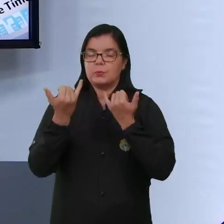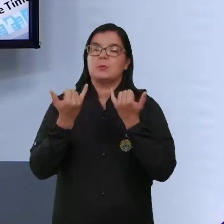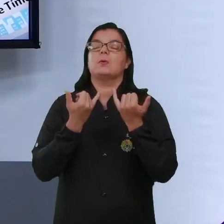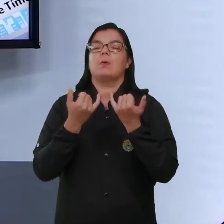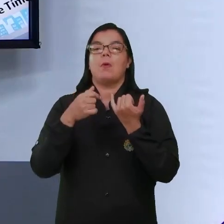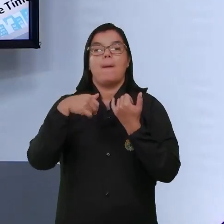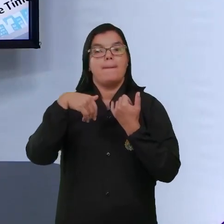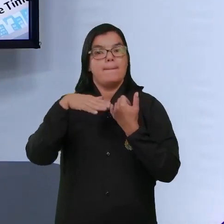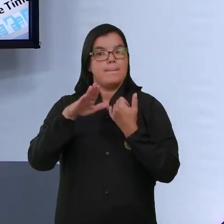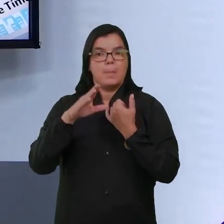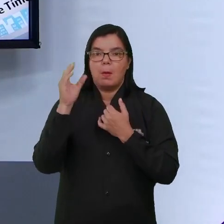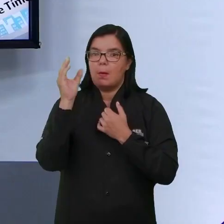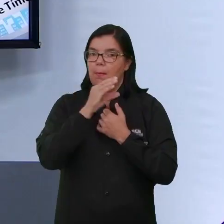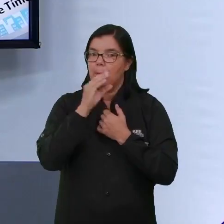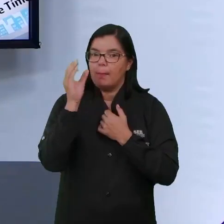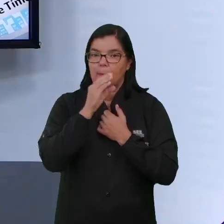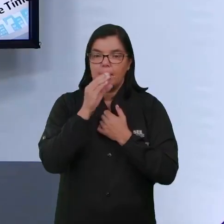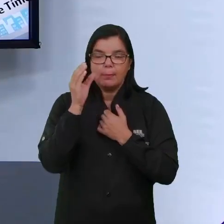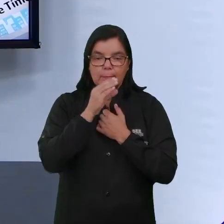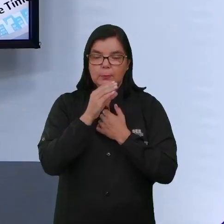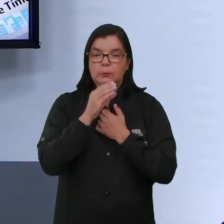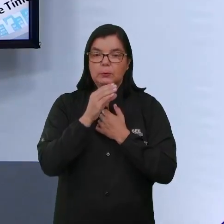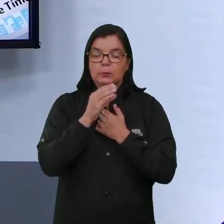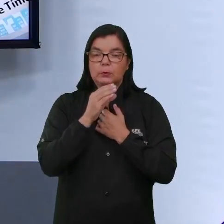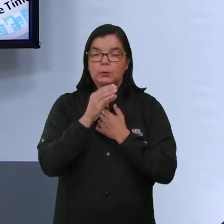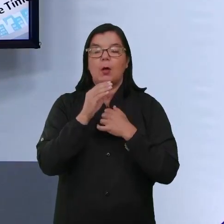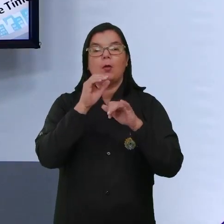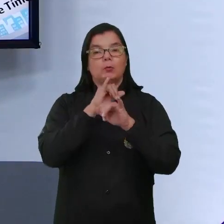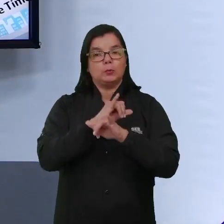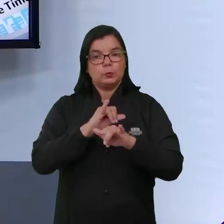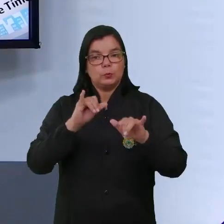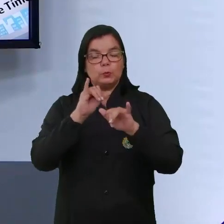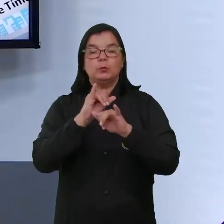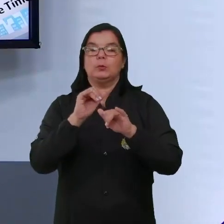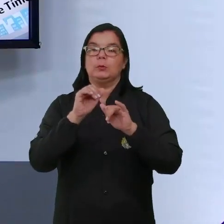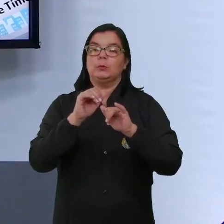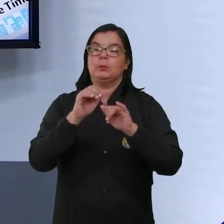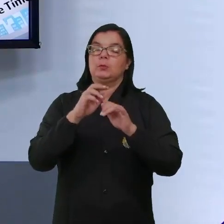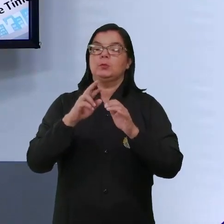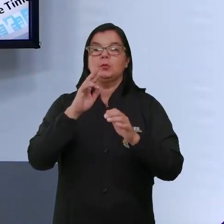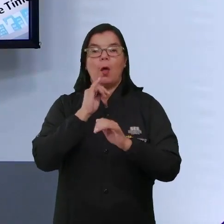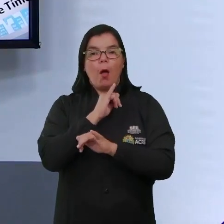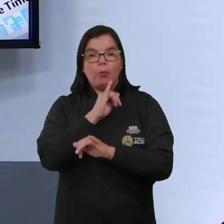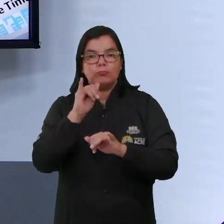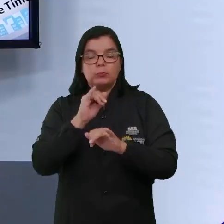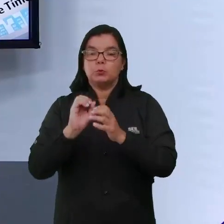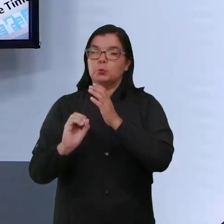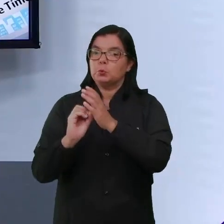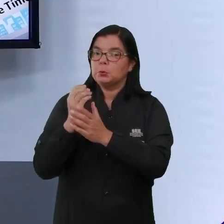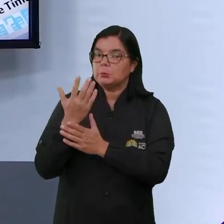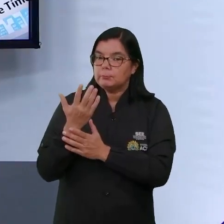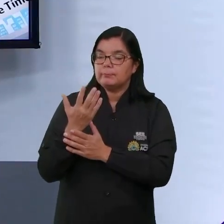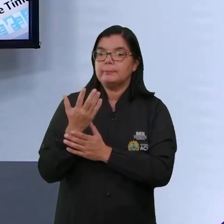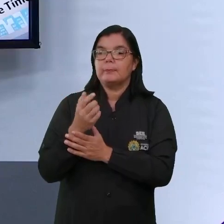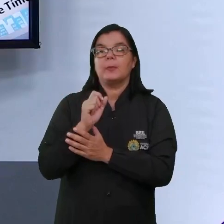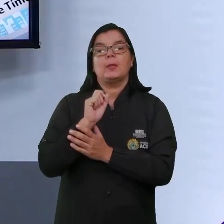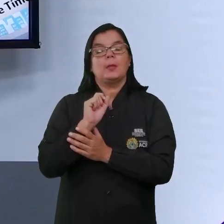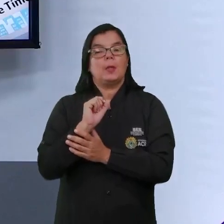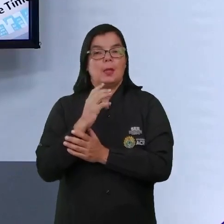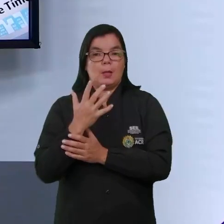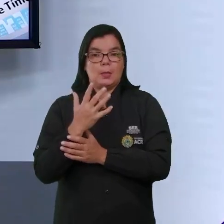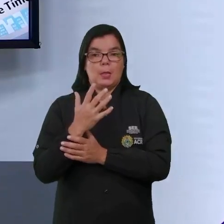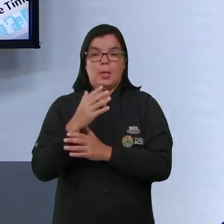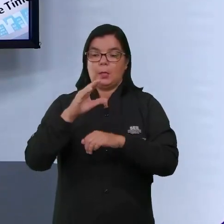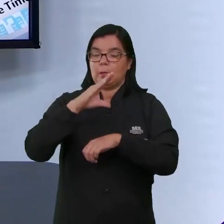é muito mais acelerado. As informações, as notícias, os acontecimentos que ocorrem em